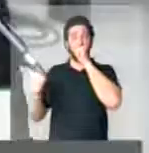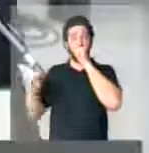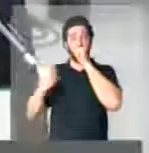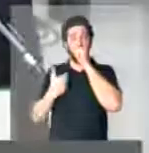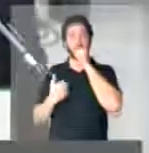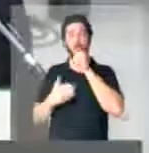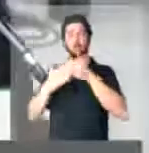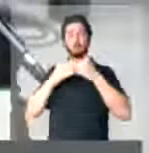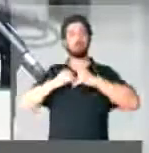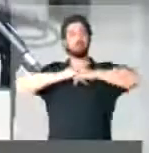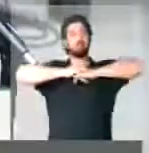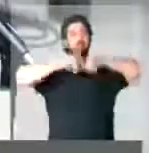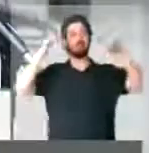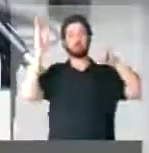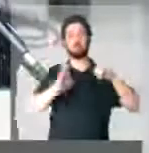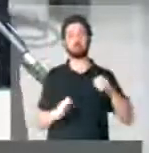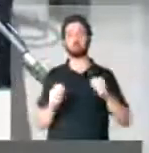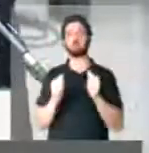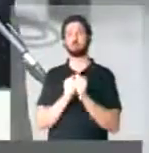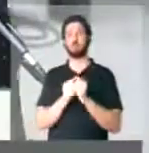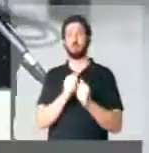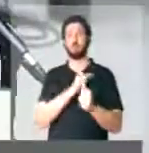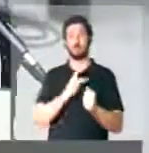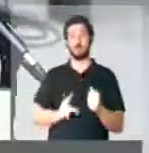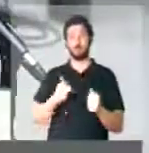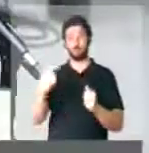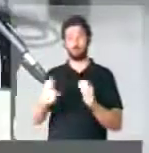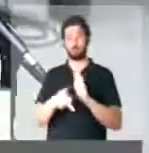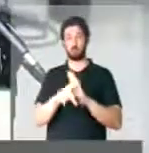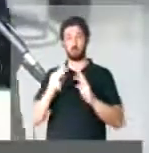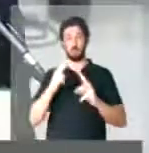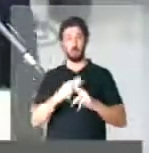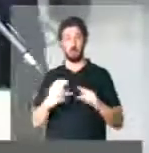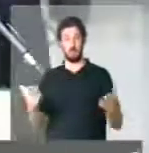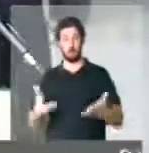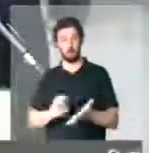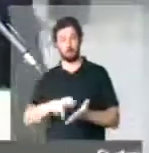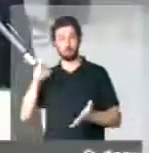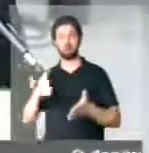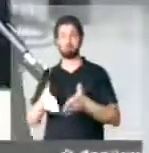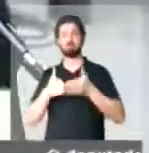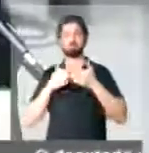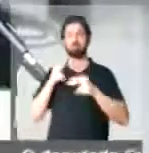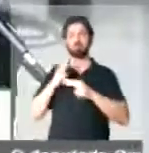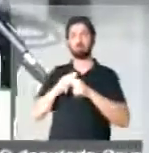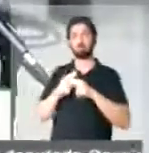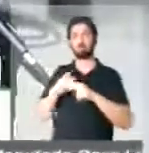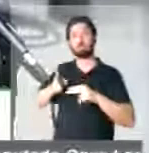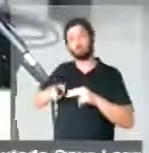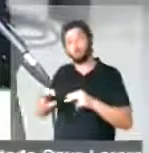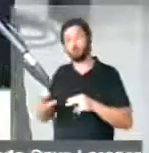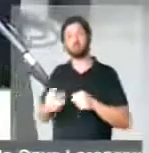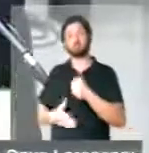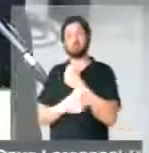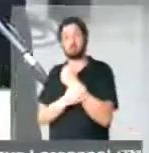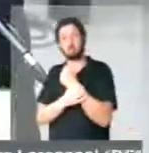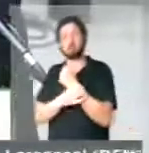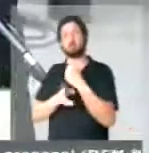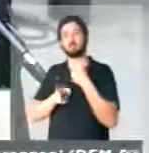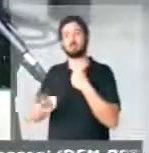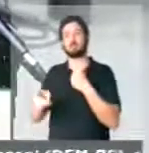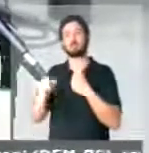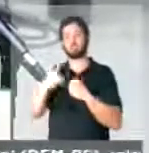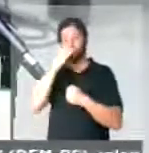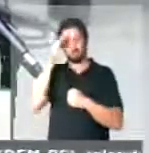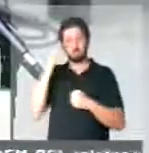transmitisse ao Brasil que em uma reunião com o vice-presidente da Caixa Econômica nessa manhã, ela pediu que a Caixa continue assegurando